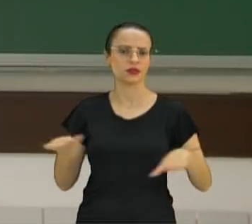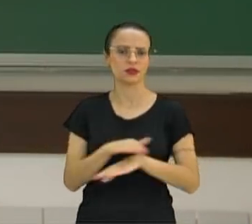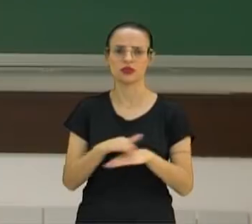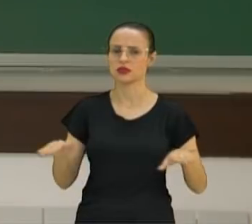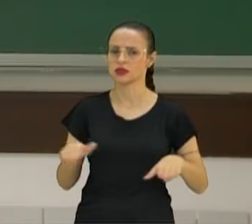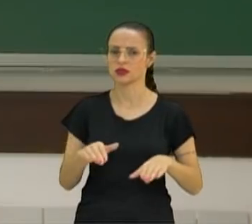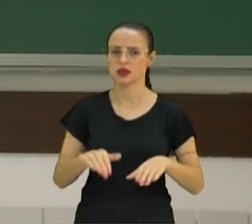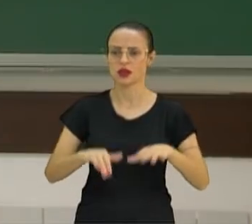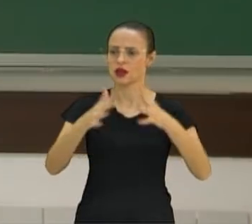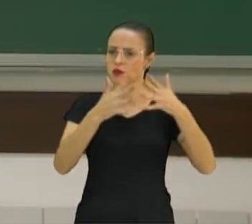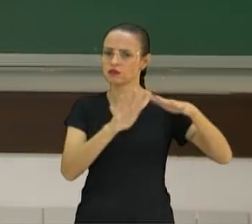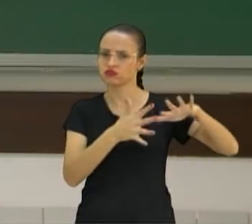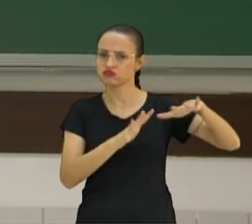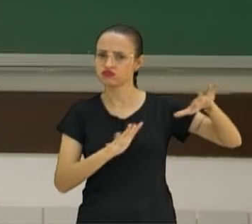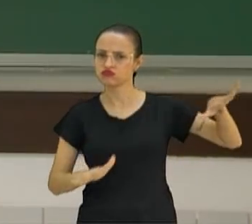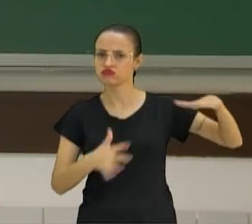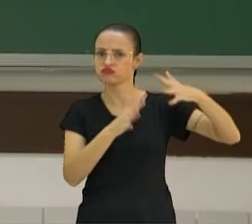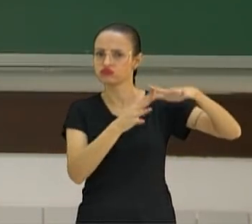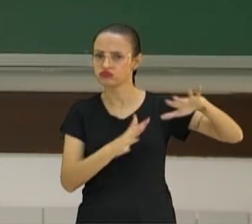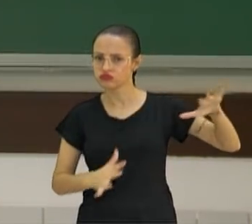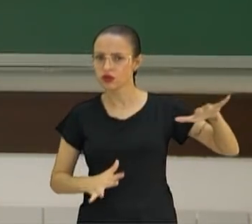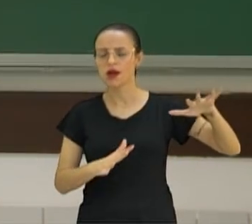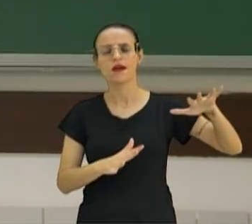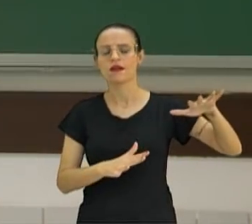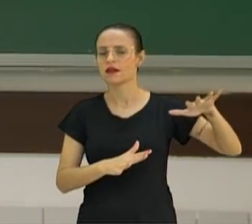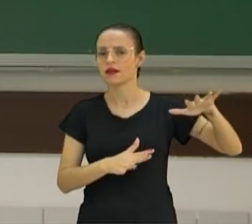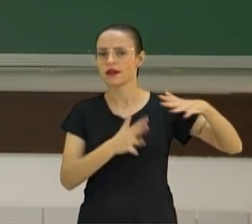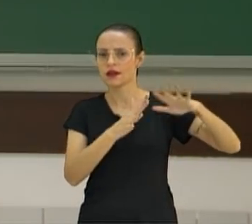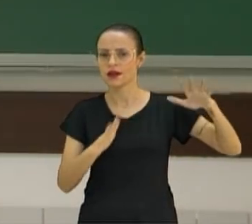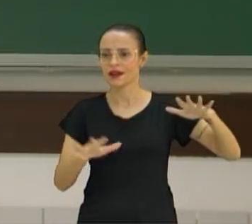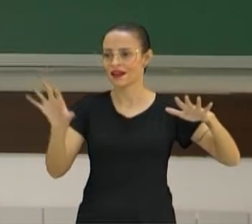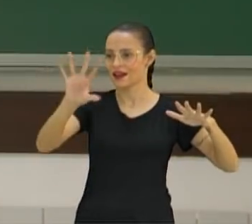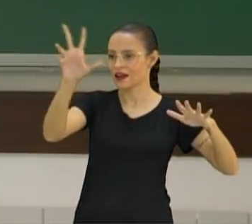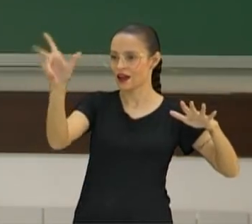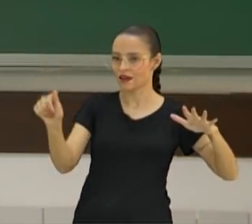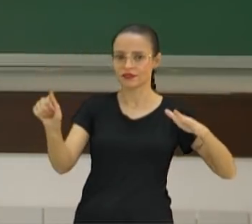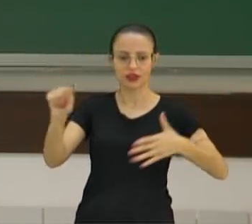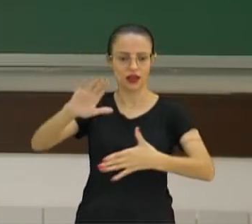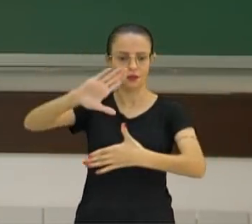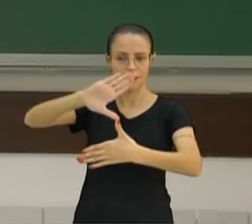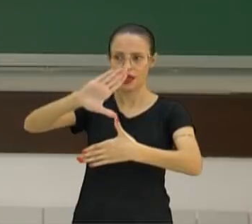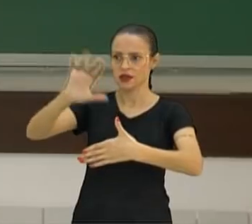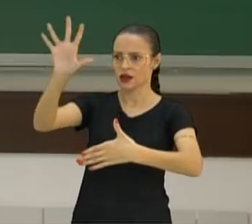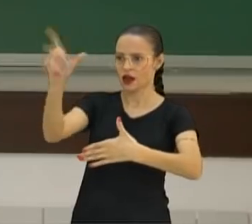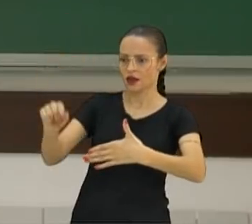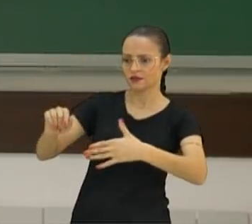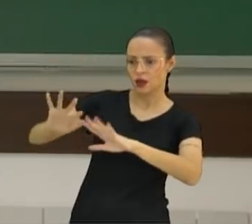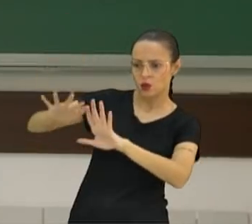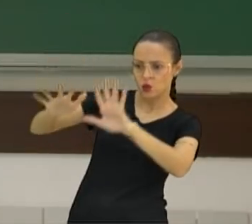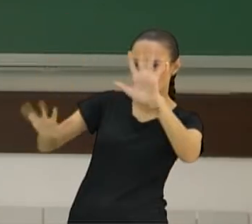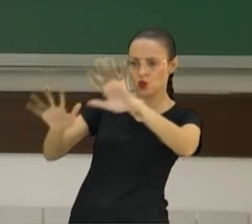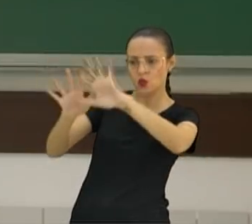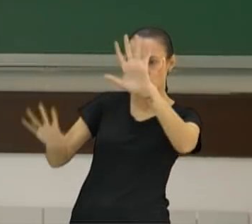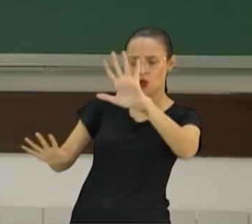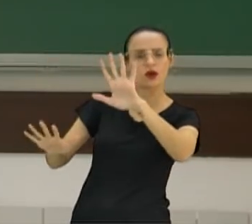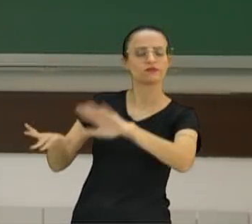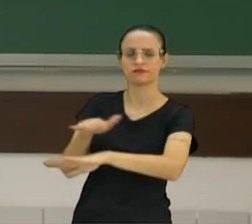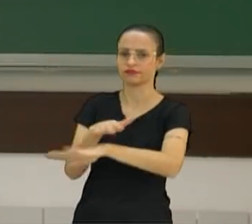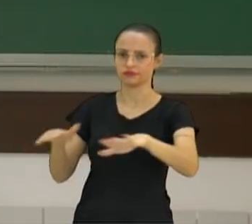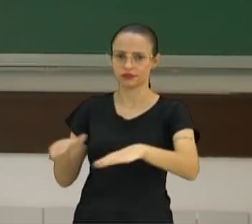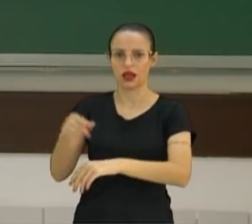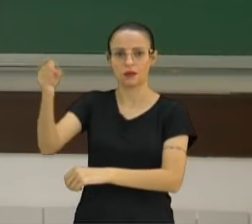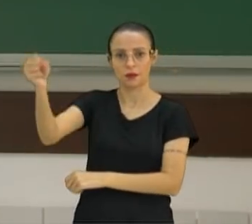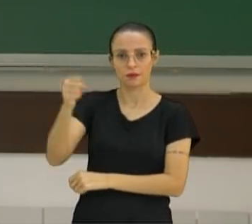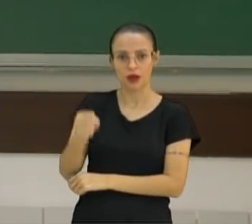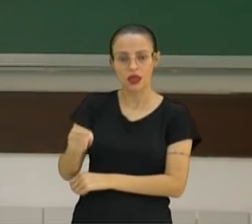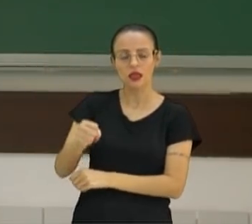águas do Atlântico, né, o Oceano Atlântico aí entre a África e a América. Então os ingleses fazem essa lei. O